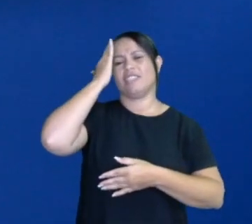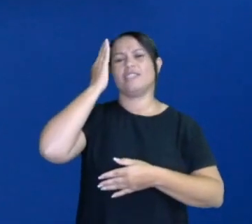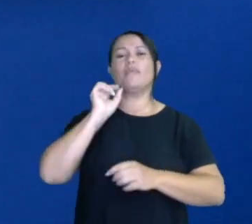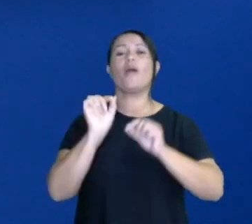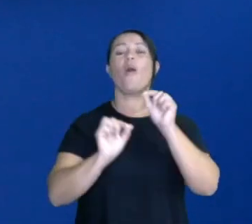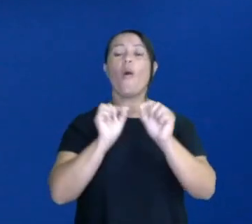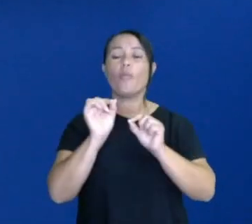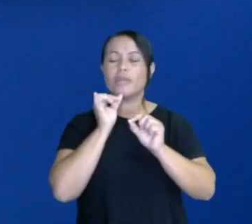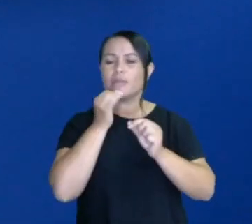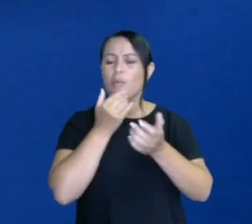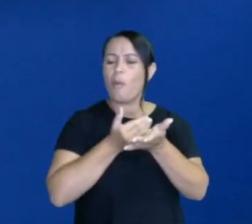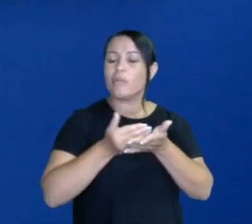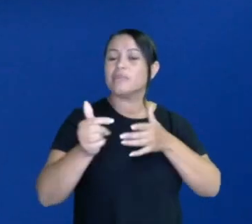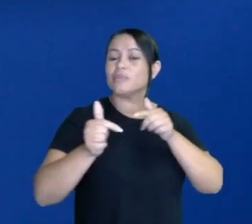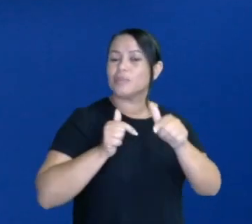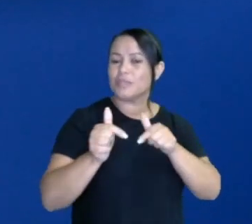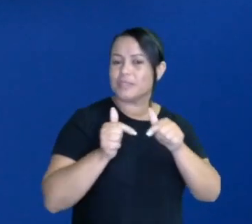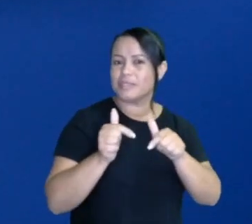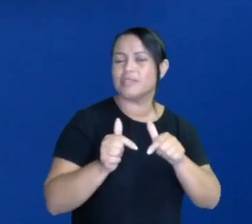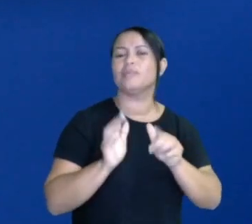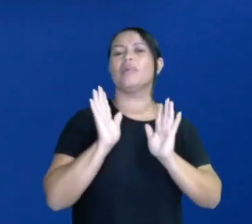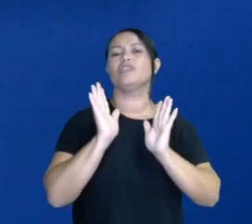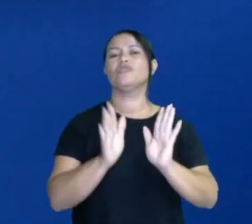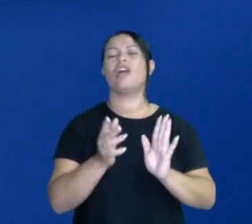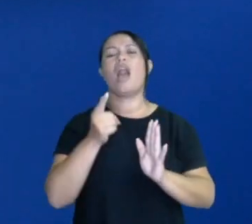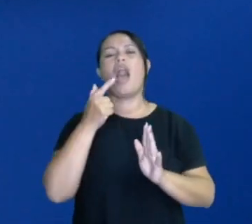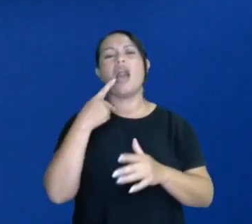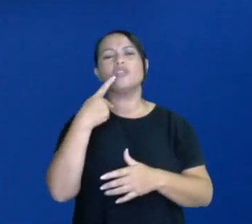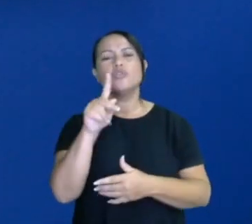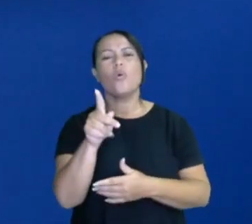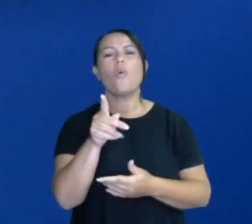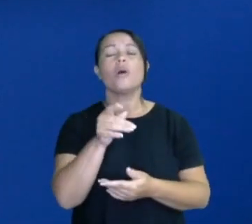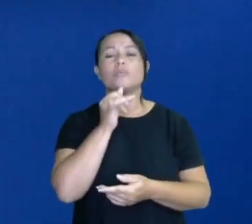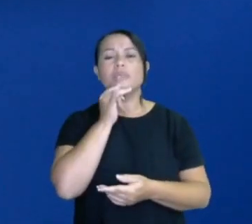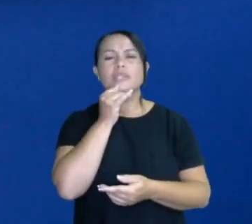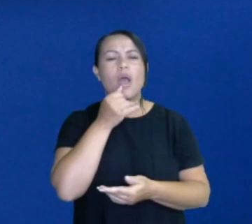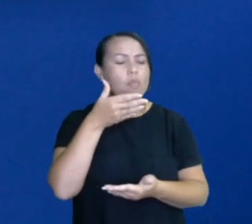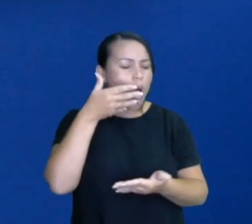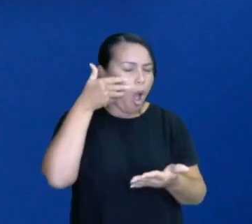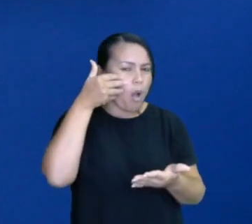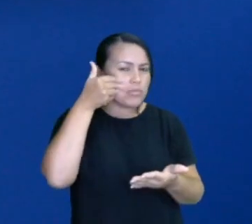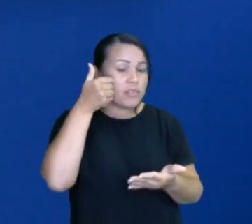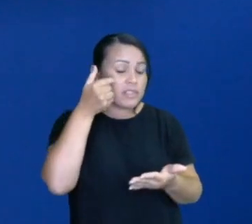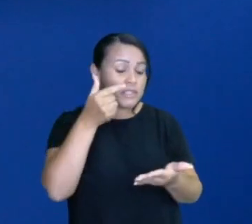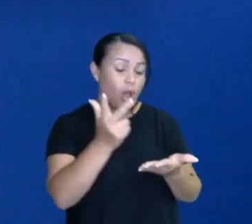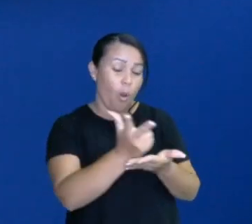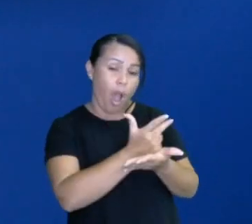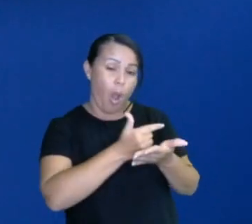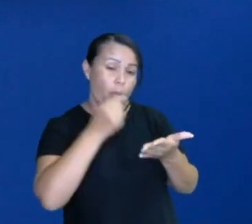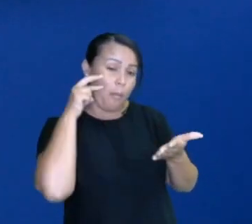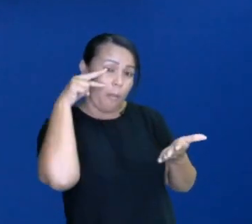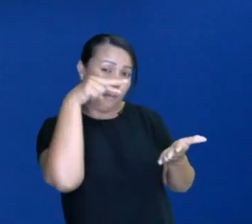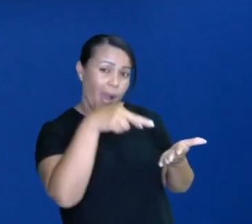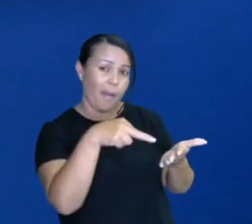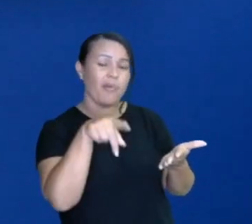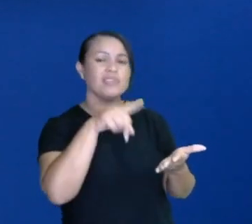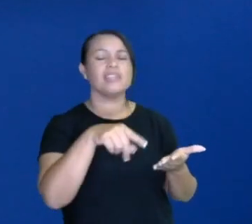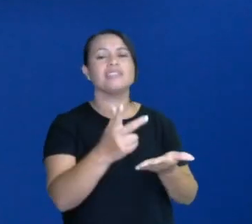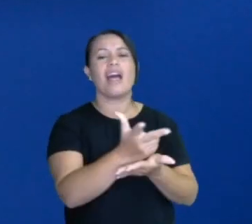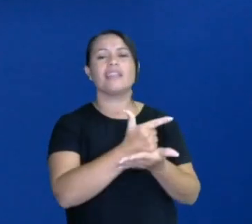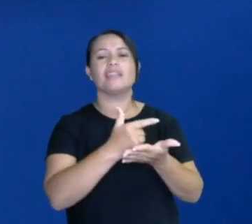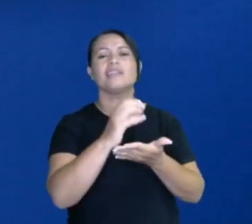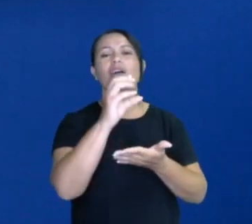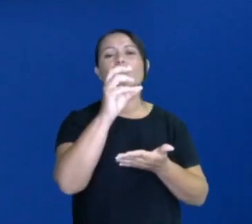iniciando os seus trabalhos, as suas observações em relação ao mapa. Você vai desenhando um croquis.